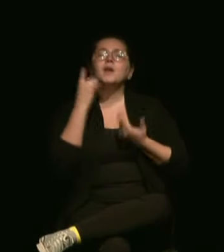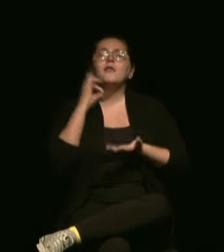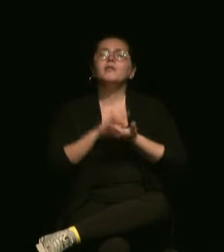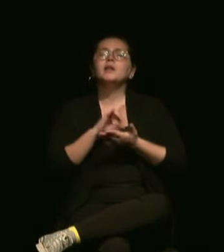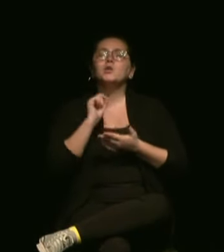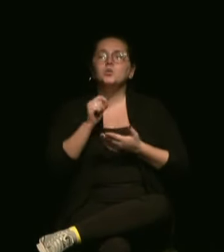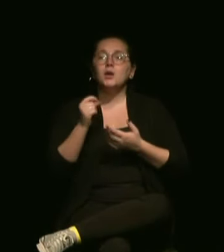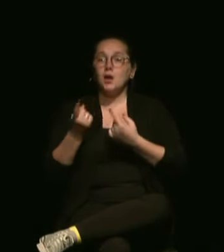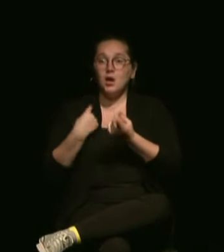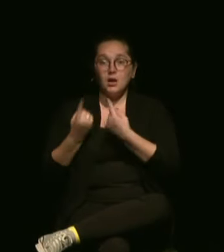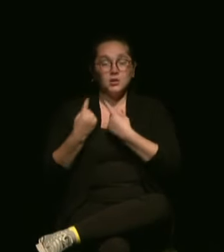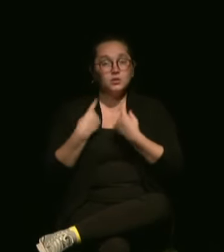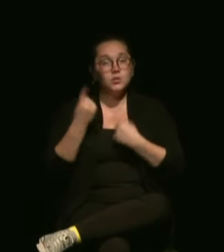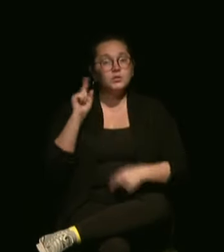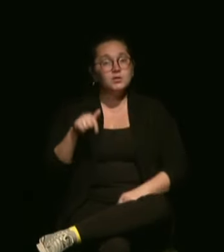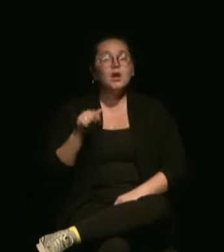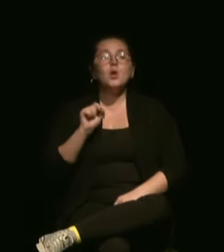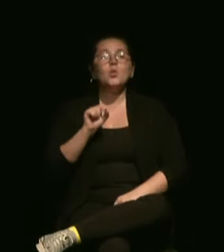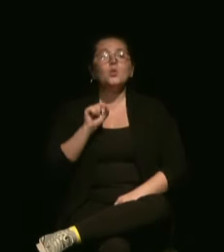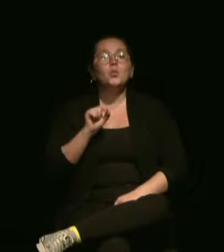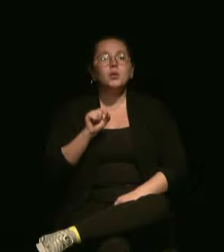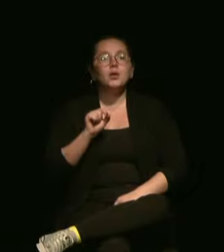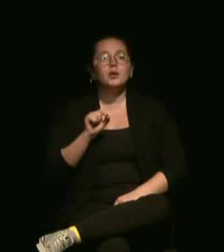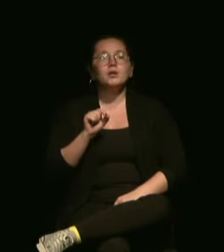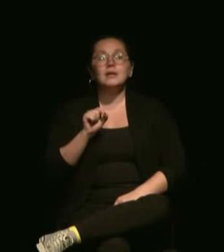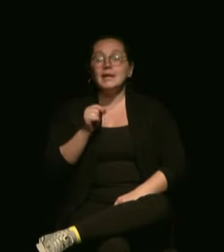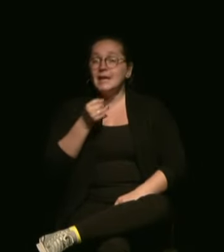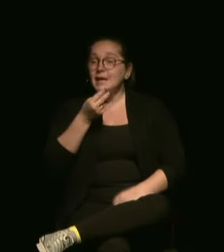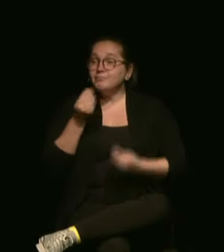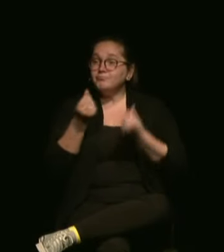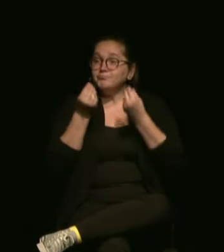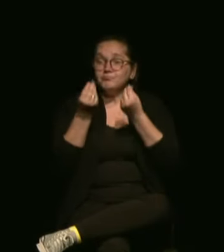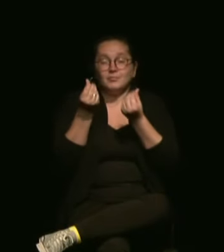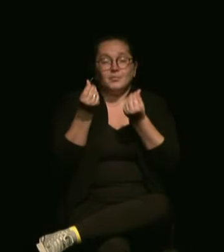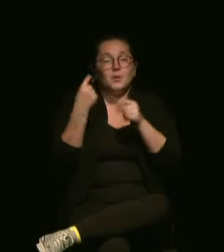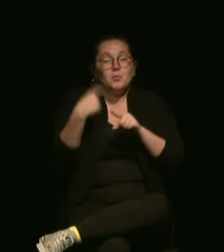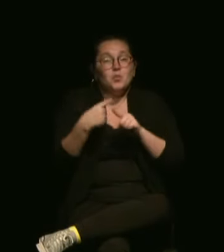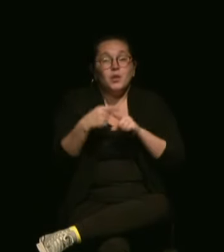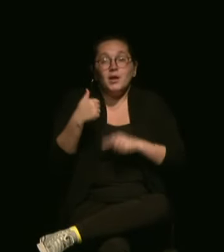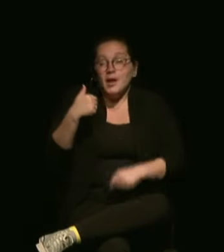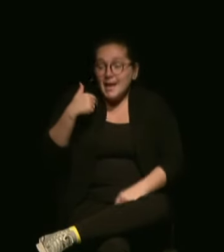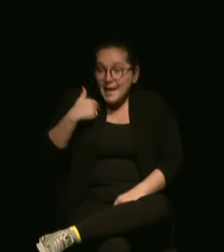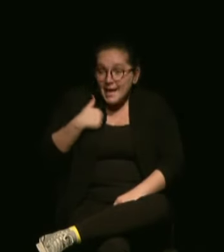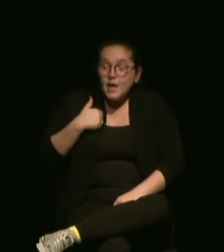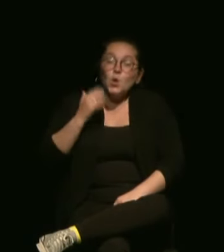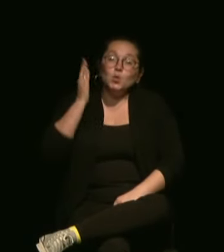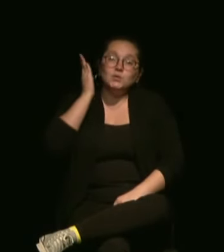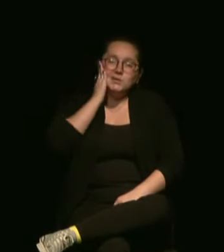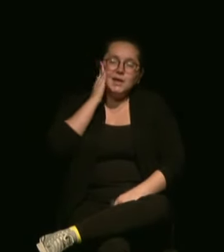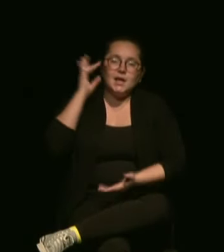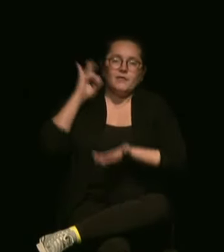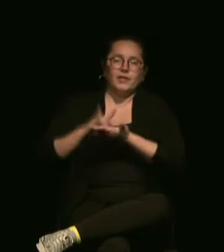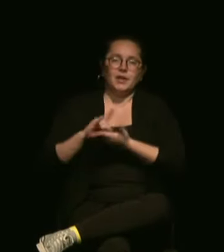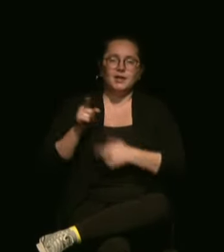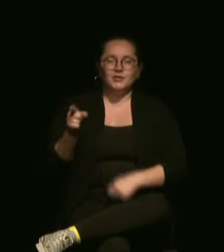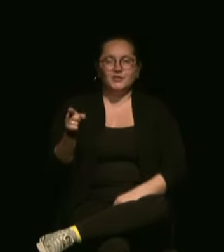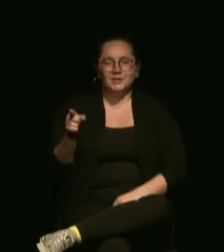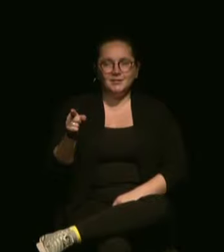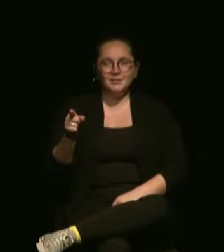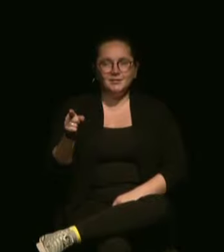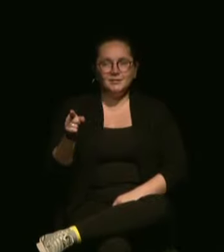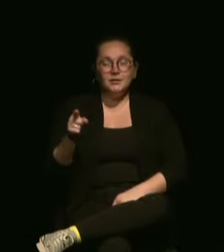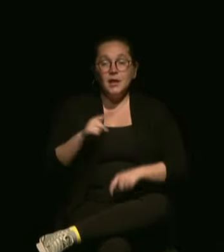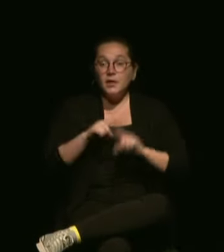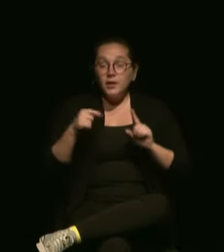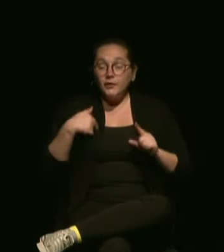relações eróticas, no sentido amplo da palavra. Eu estou plenamente convencido de que isso é verdade. Num sentido que não